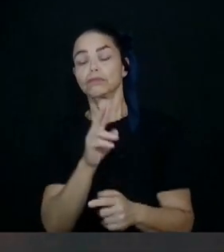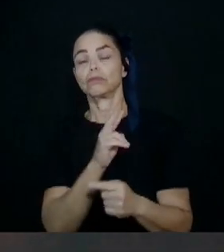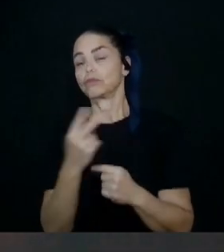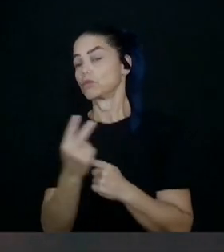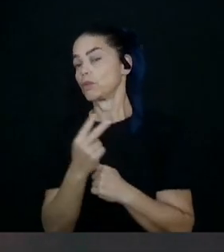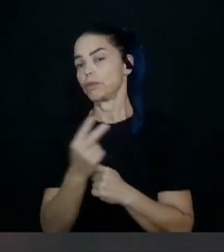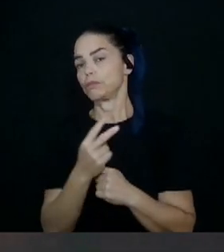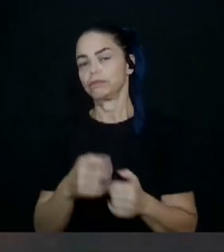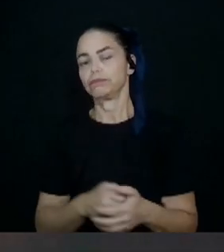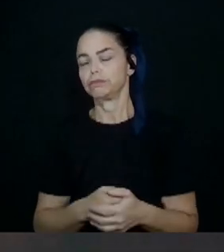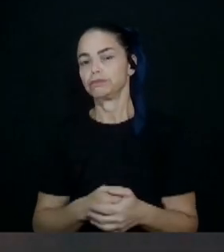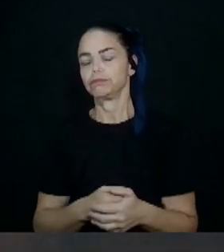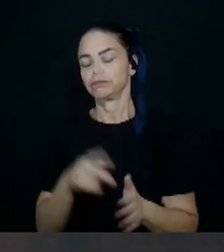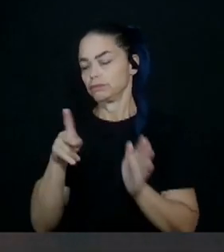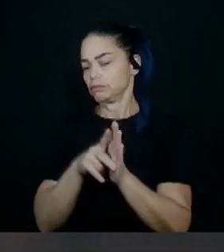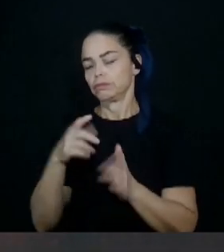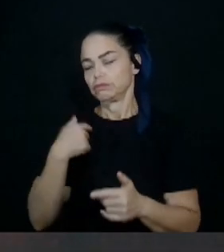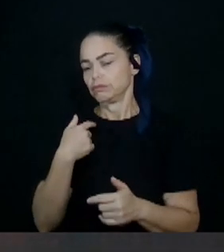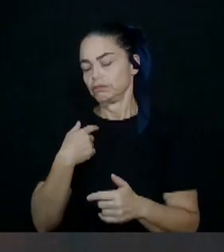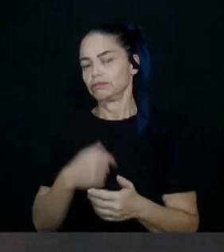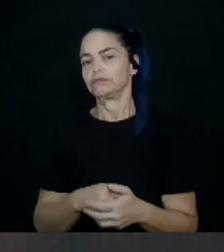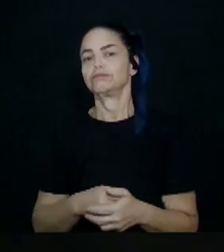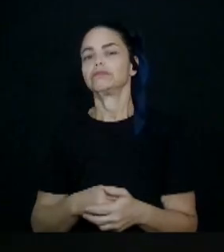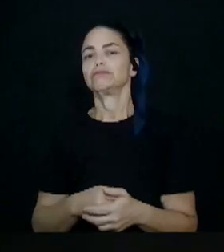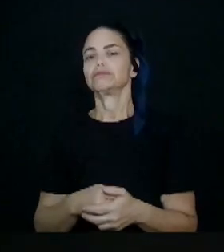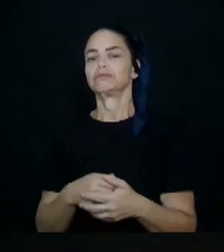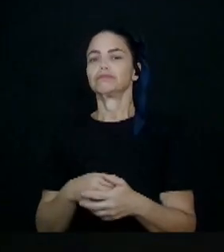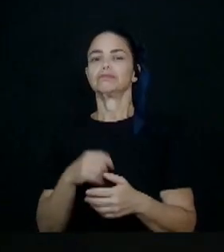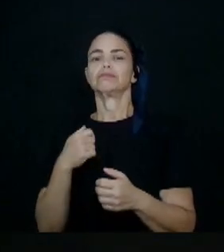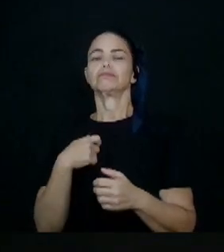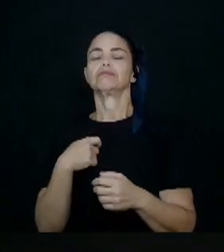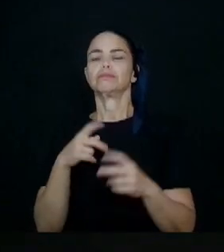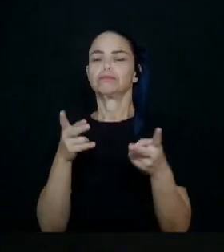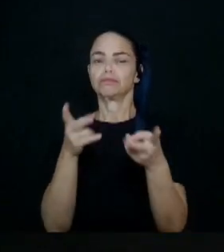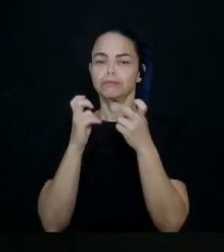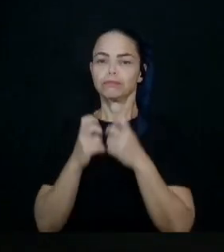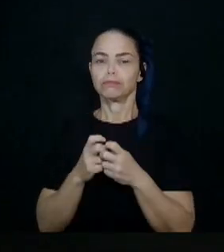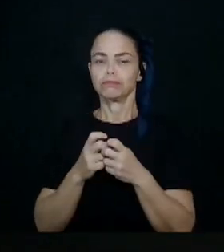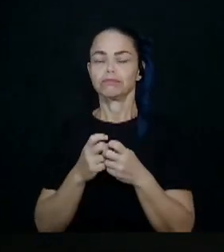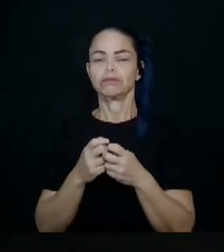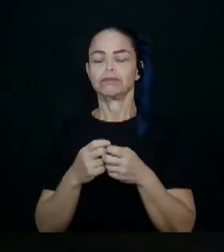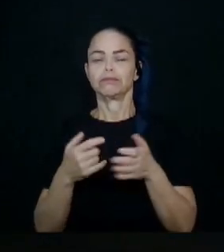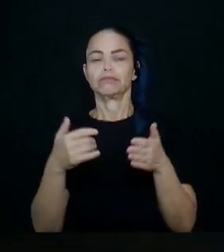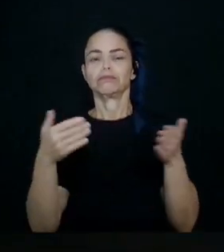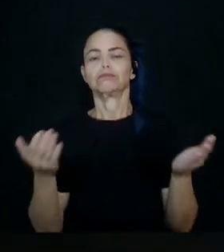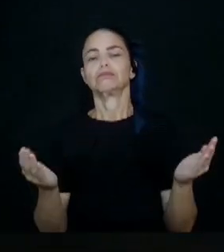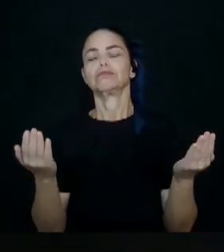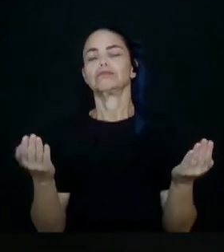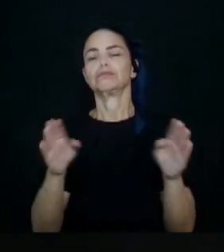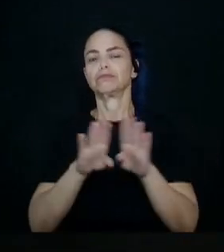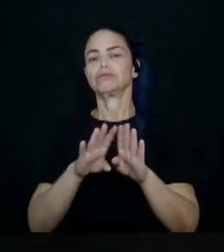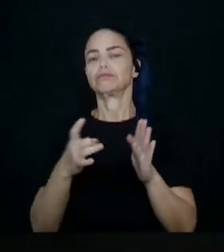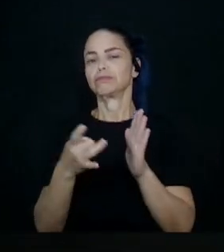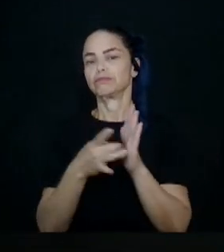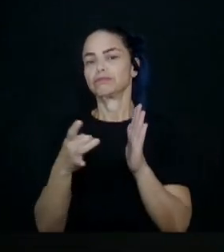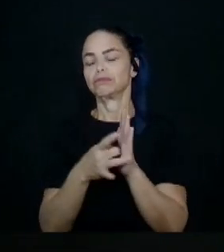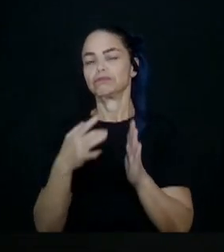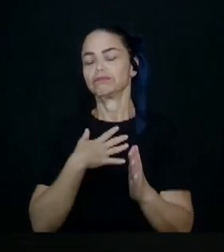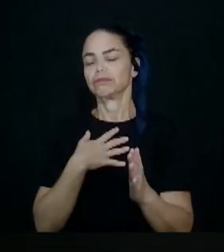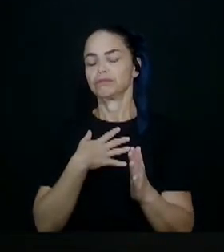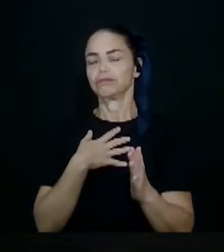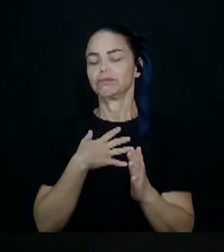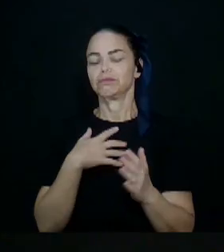não me pertence. Perfeito, essa sua visão, fechei o vidro, estou no meu mundo, e ó, não minha tô bolha. nem aí, é